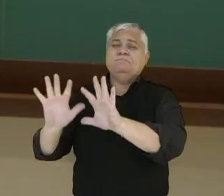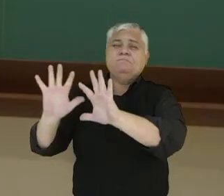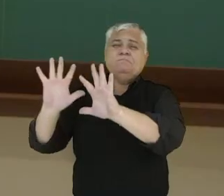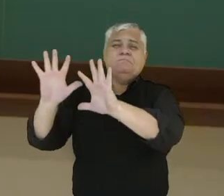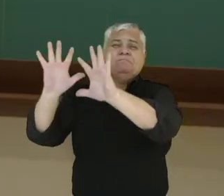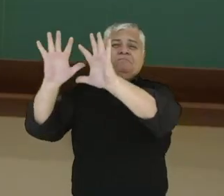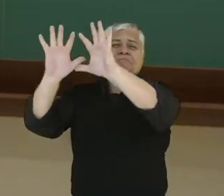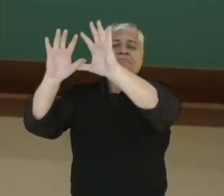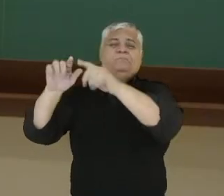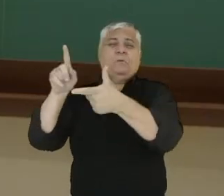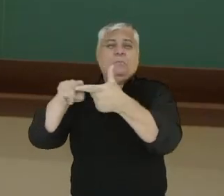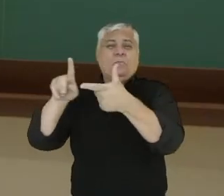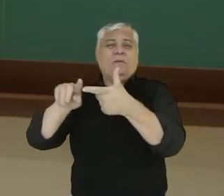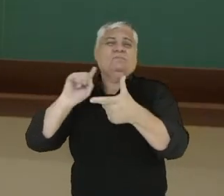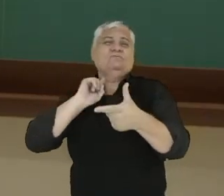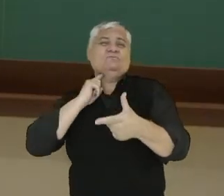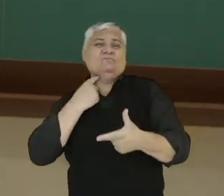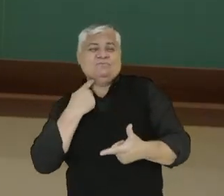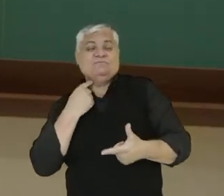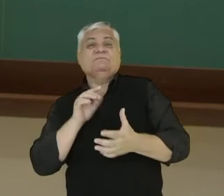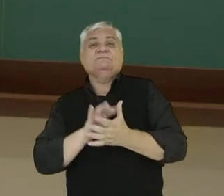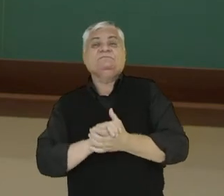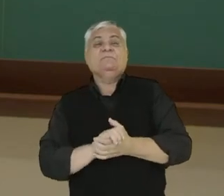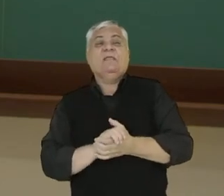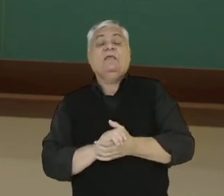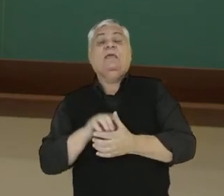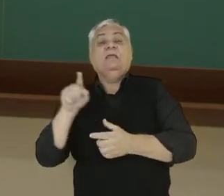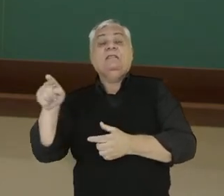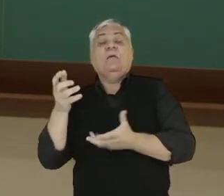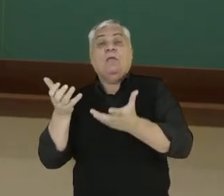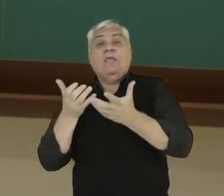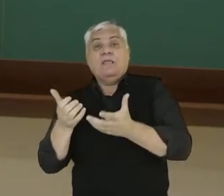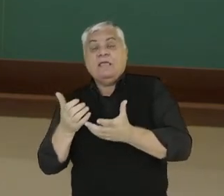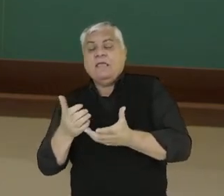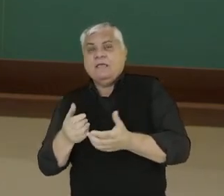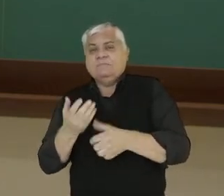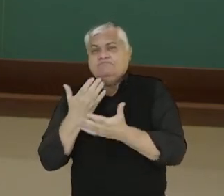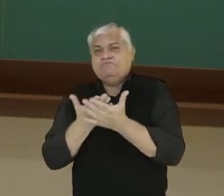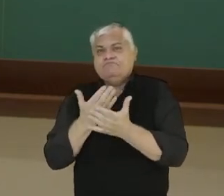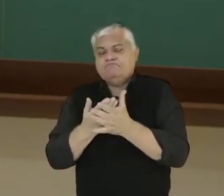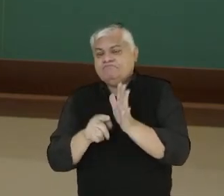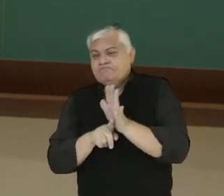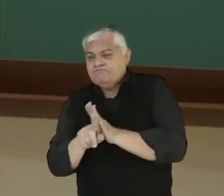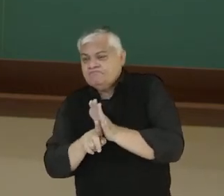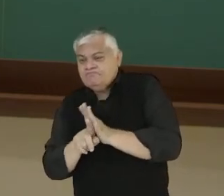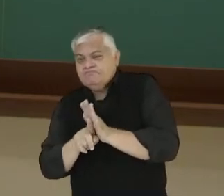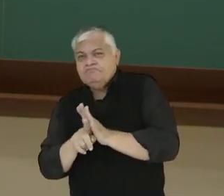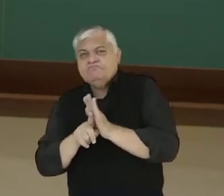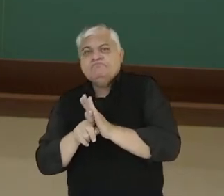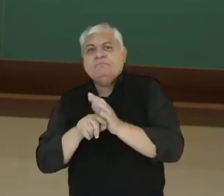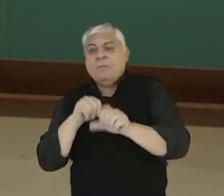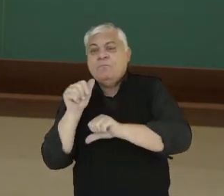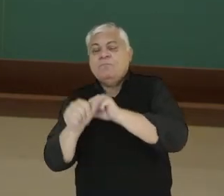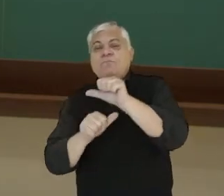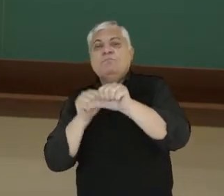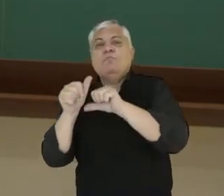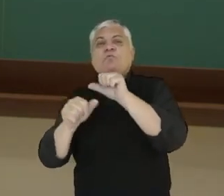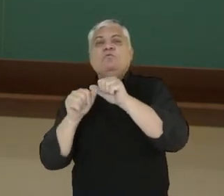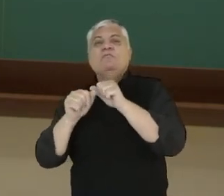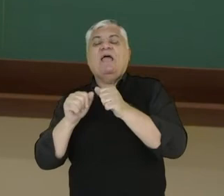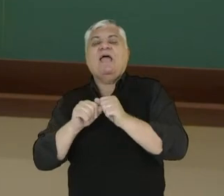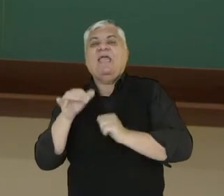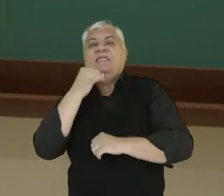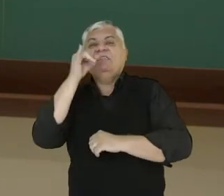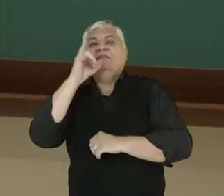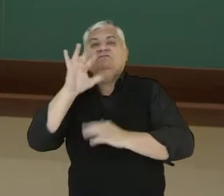características atmosféricas, né, na questão do efeito estufa. Buscando fontes alternativas e menos poluentes, ela passa a modernizar o